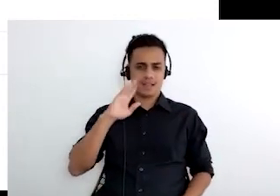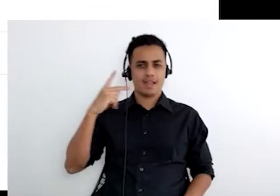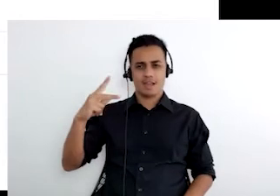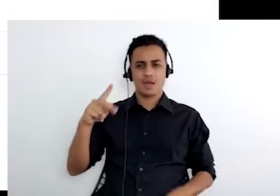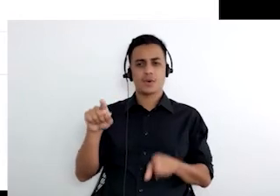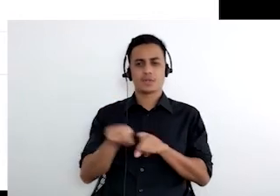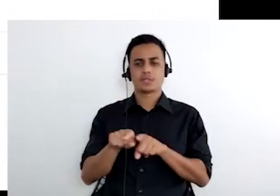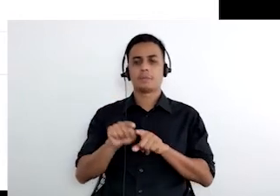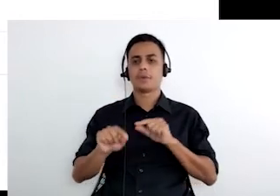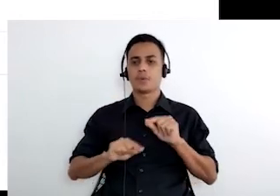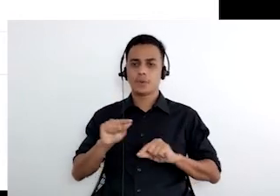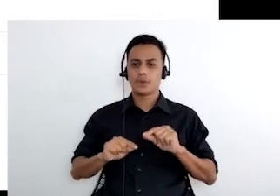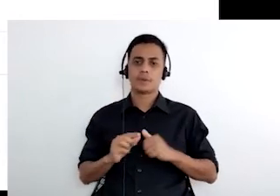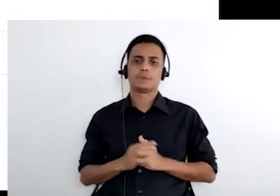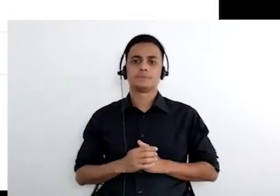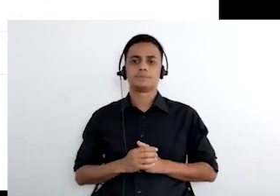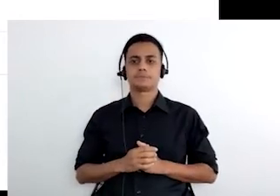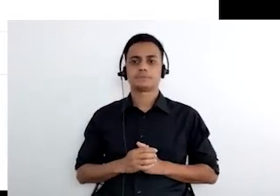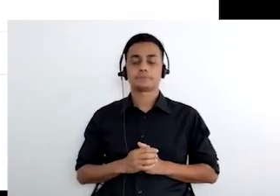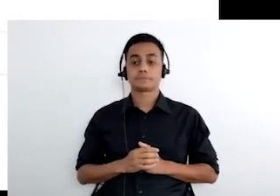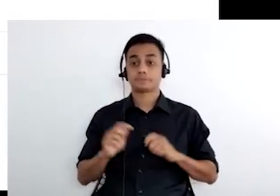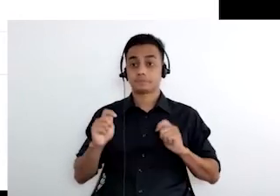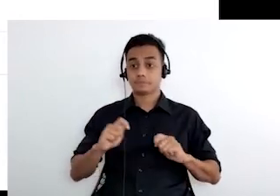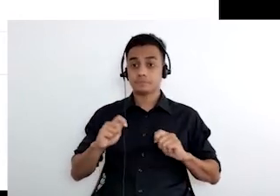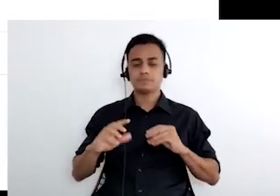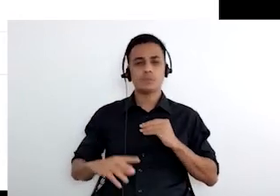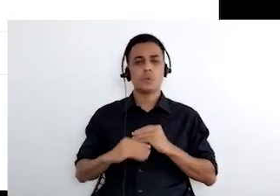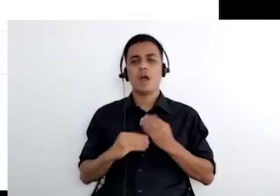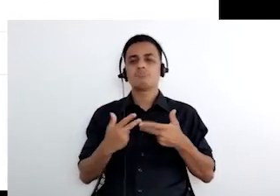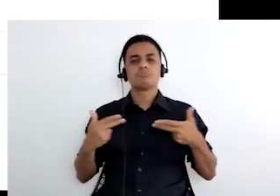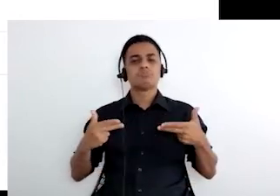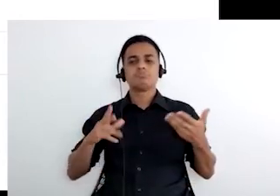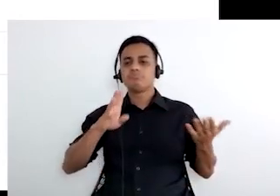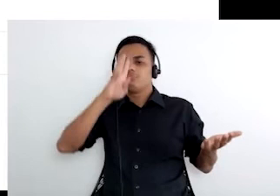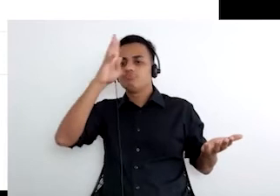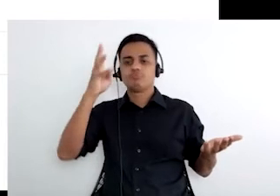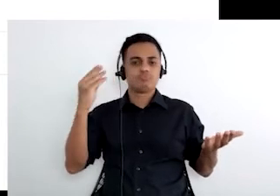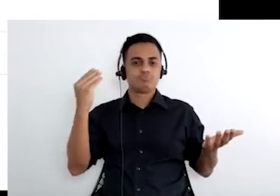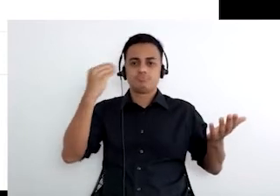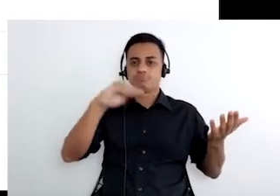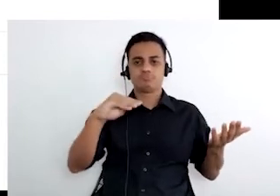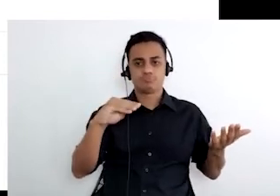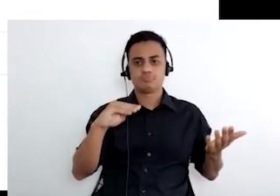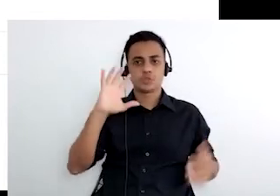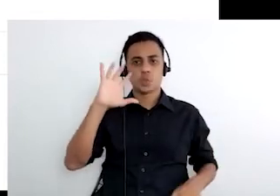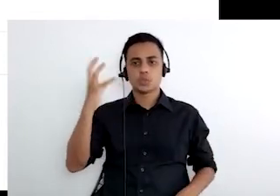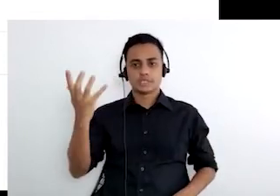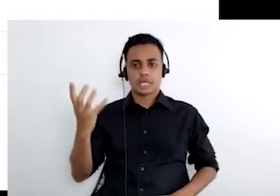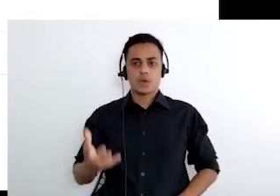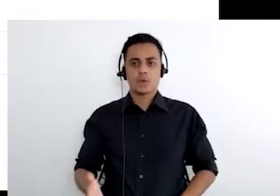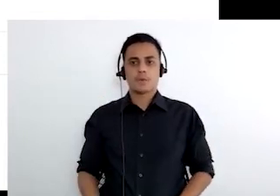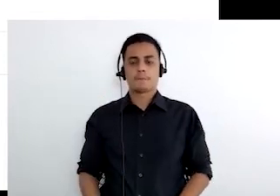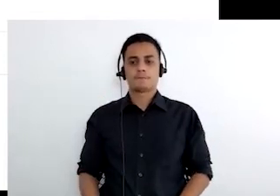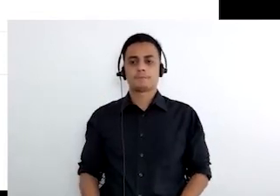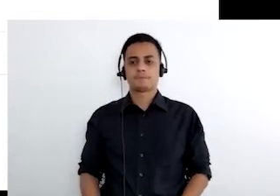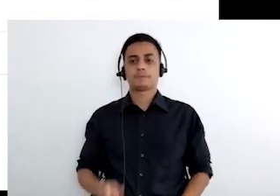é a gente colocar algum tipo de aleatoriedade nessa nossa solução. A gente